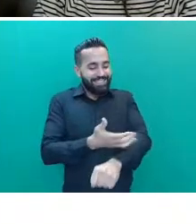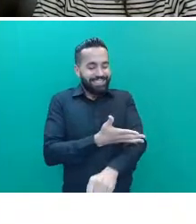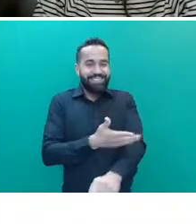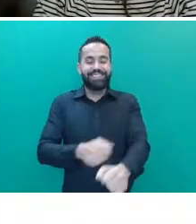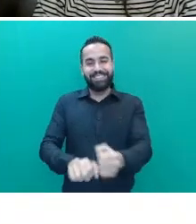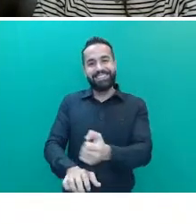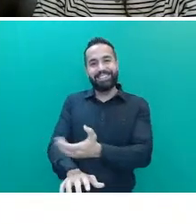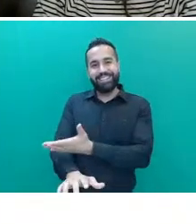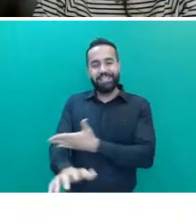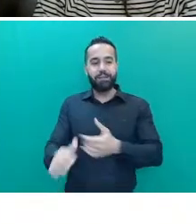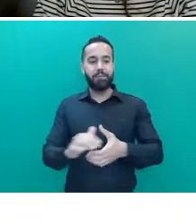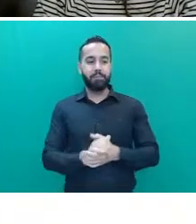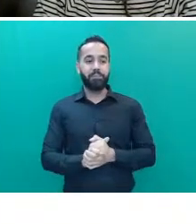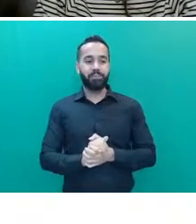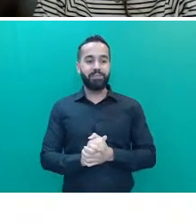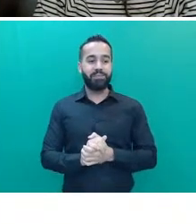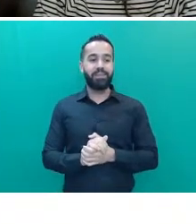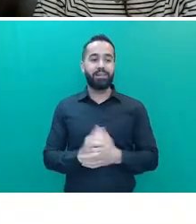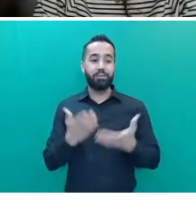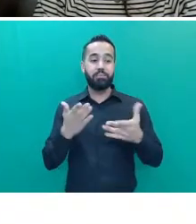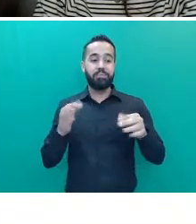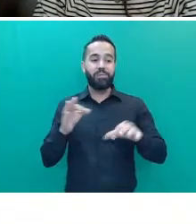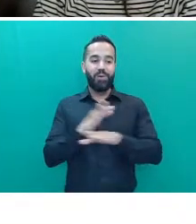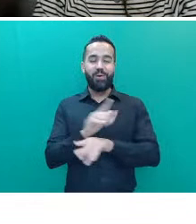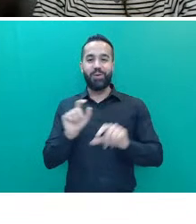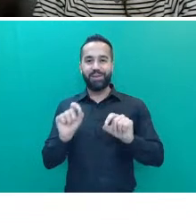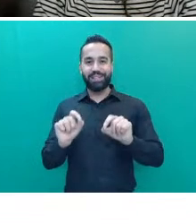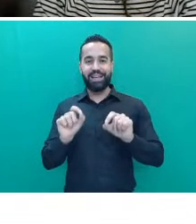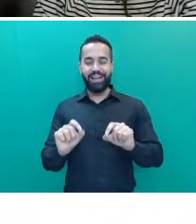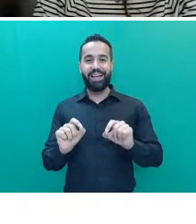choro. E, bueno, viver todo isso, né, de uma tesis,